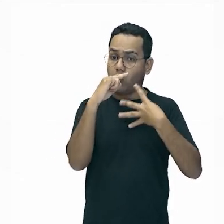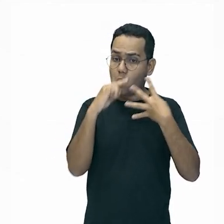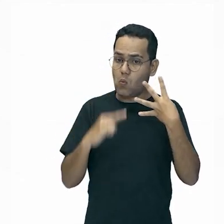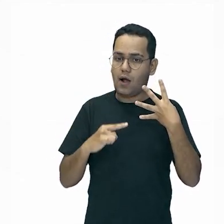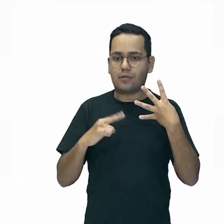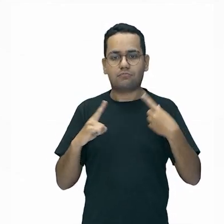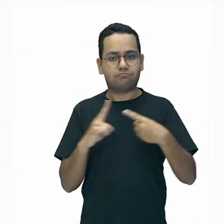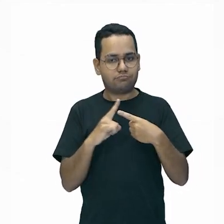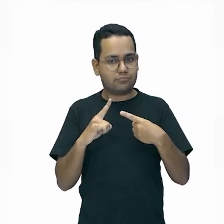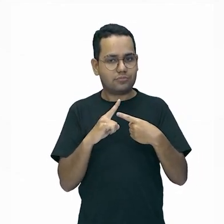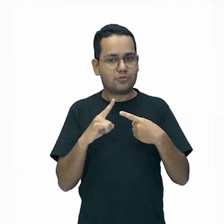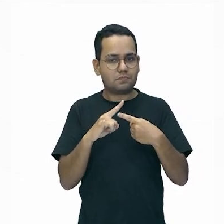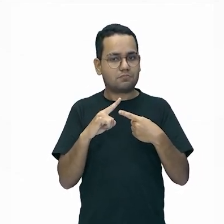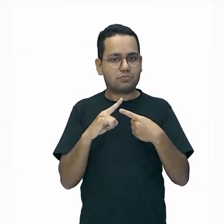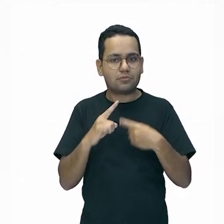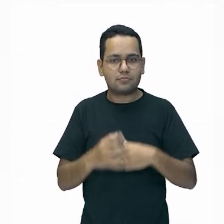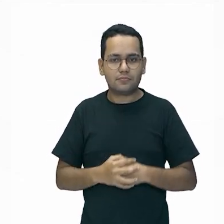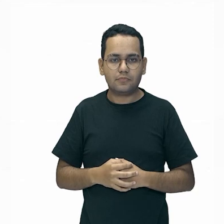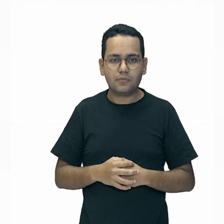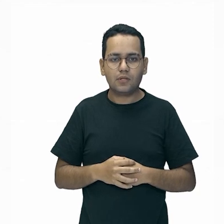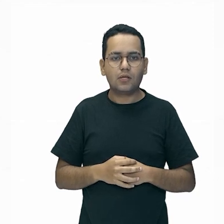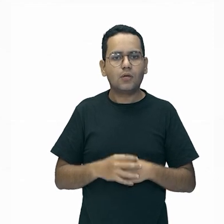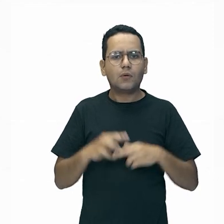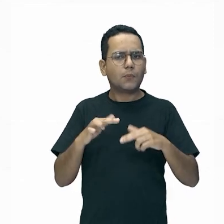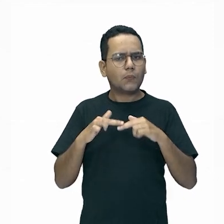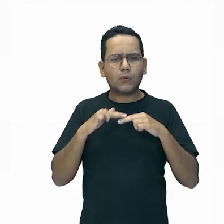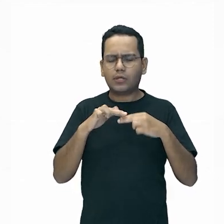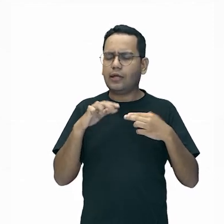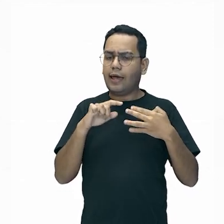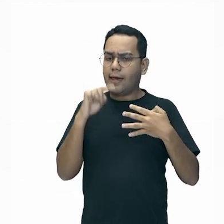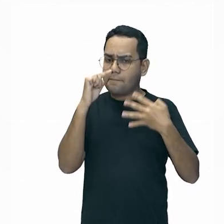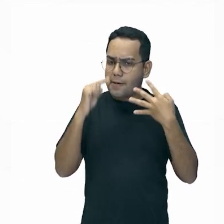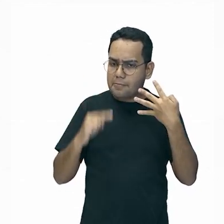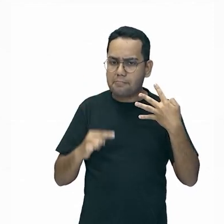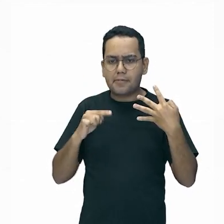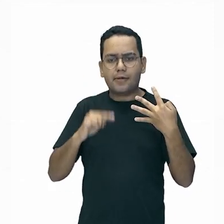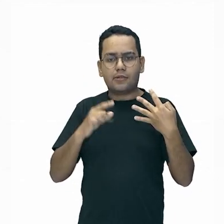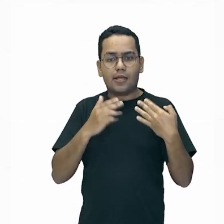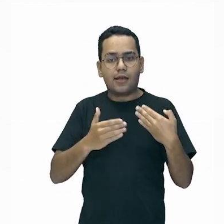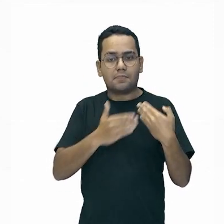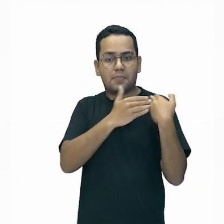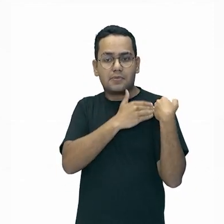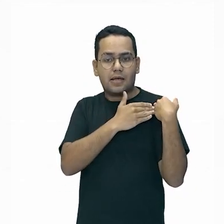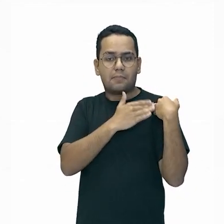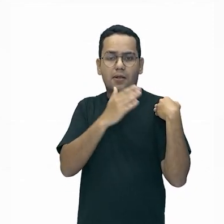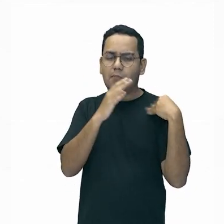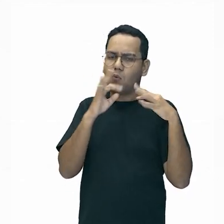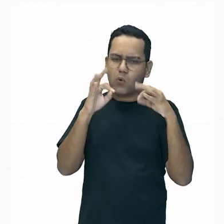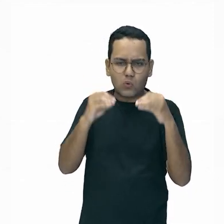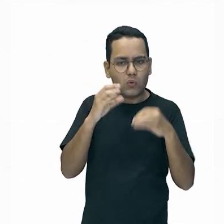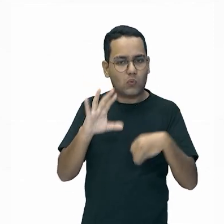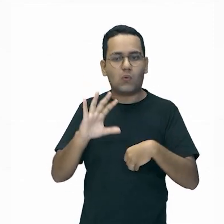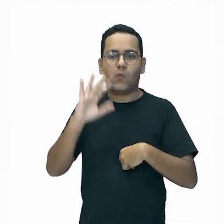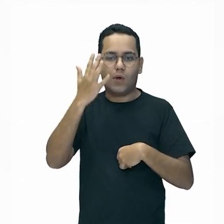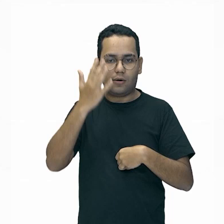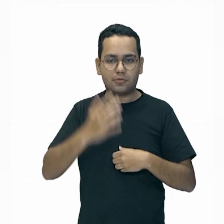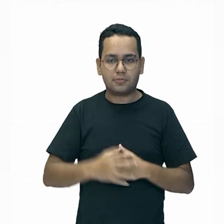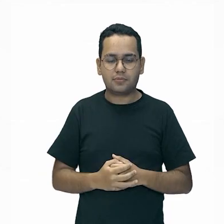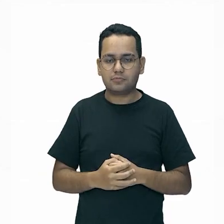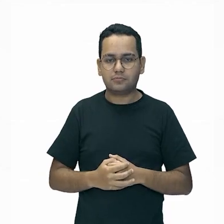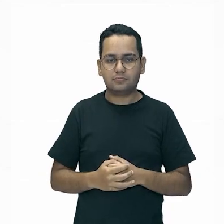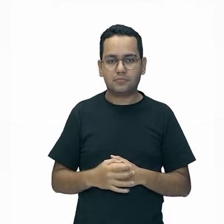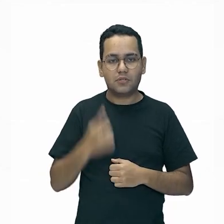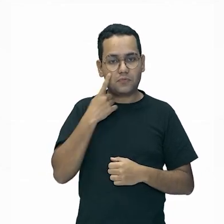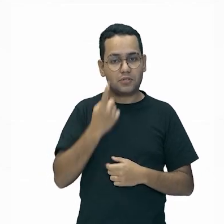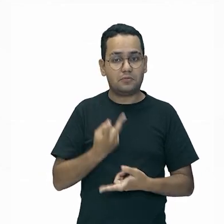natureza. Elas são responsáveis por todos os fenômenos que nós conhecemos, tá, pessoal? Dê só uma olhada nas 4 forças